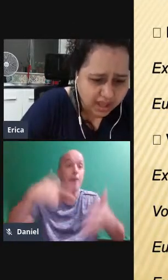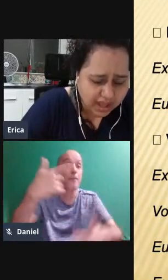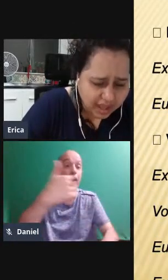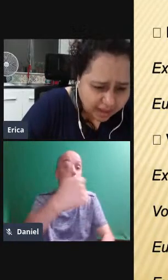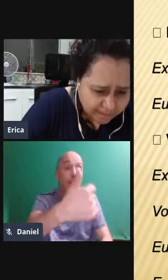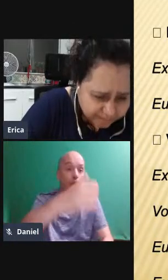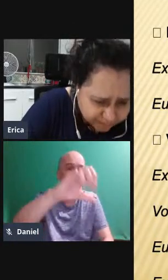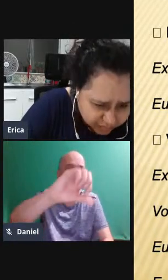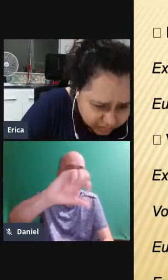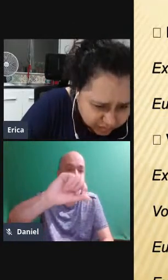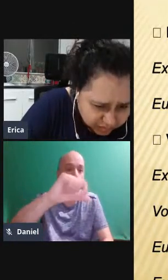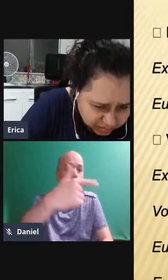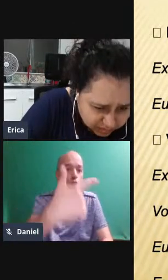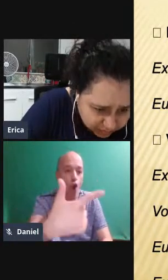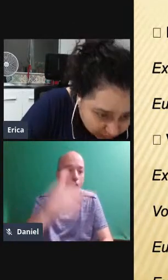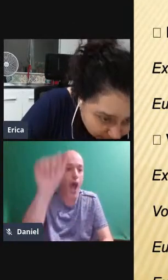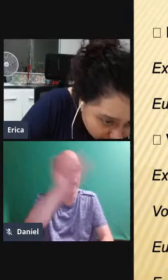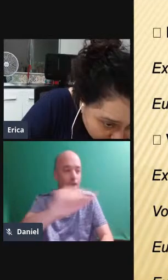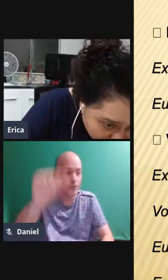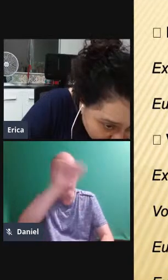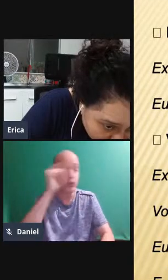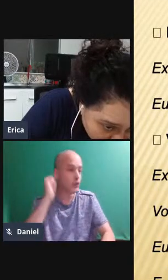85.